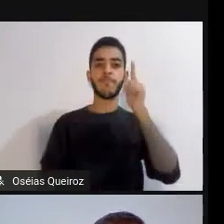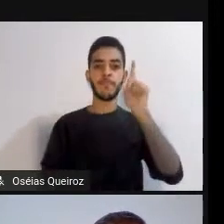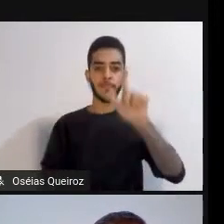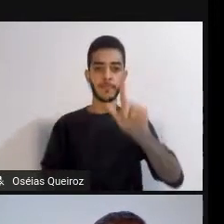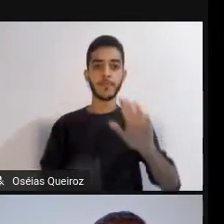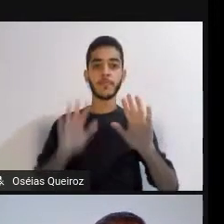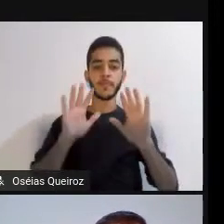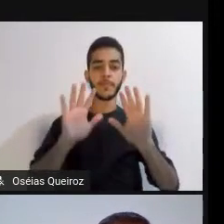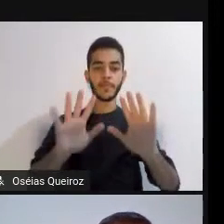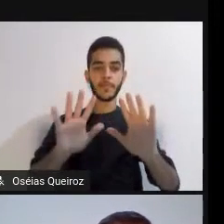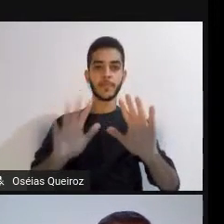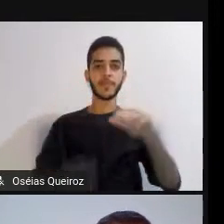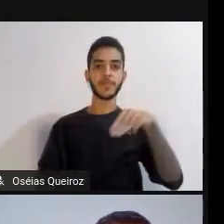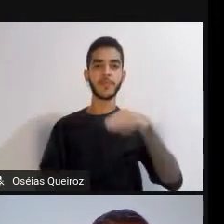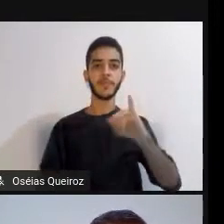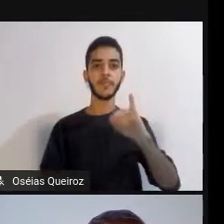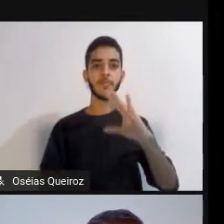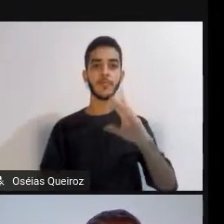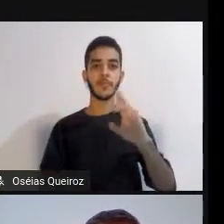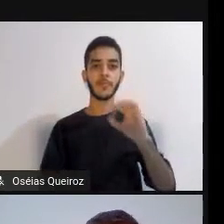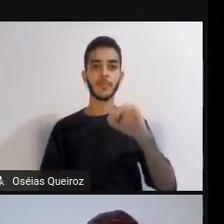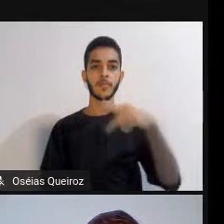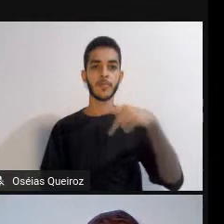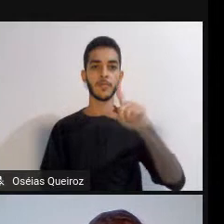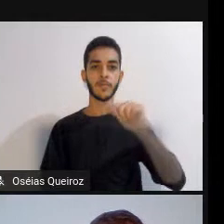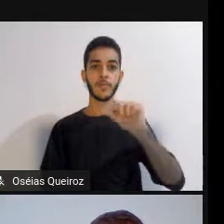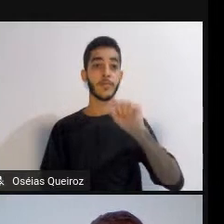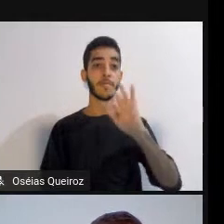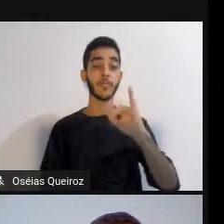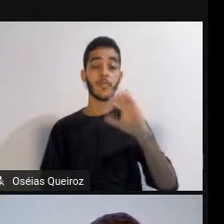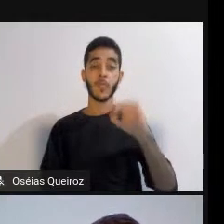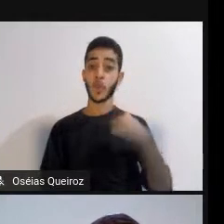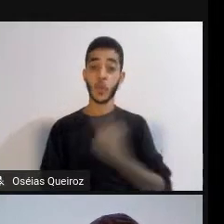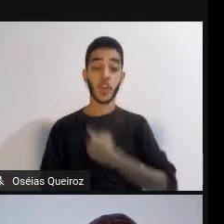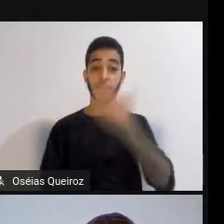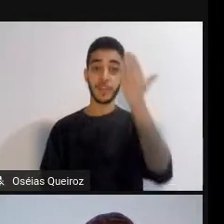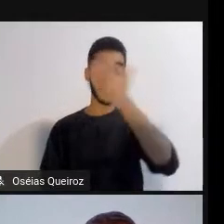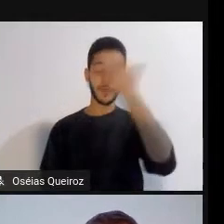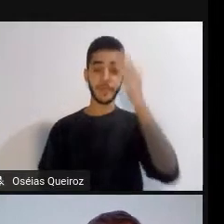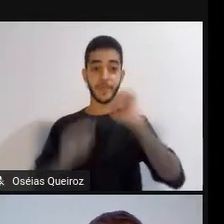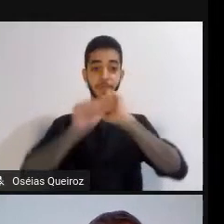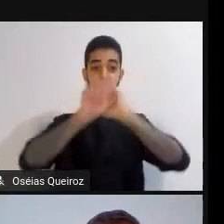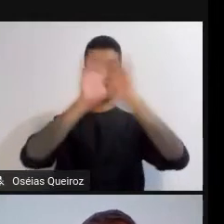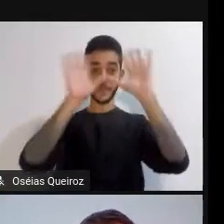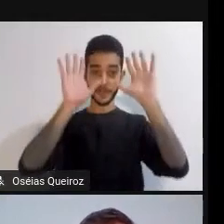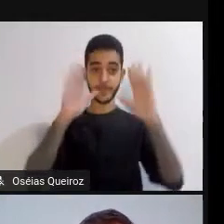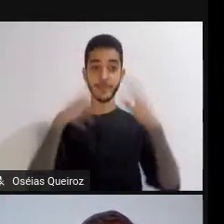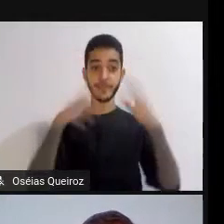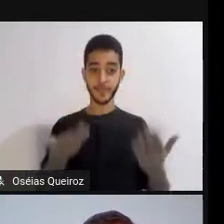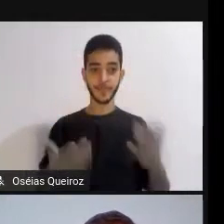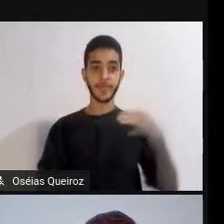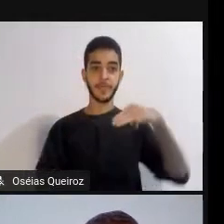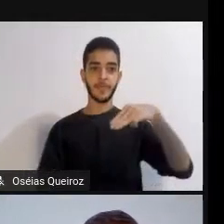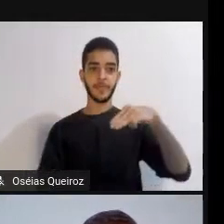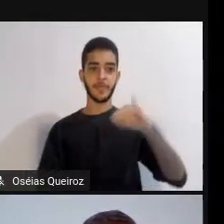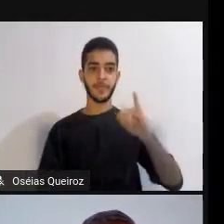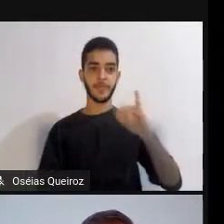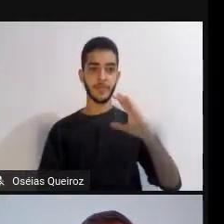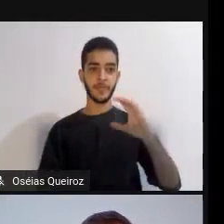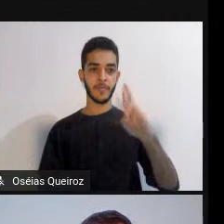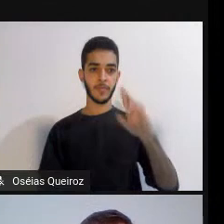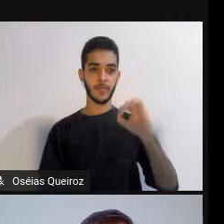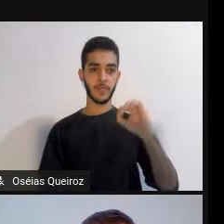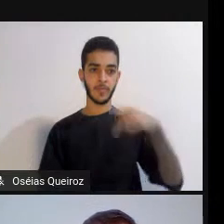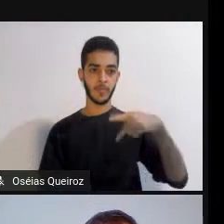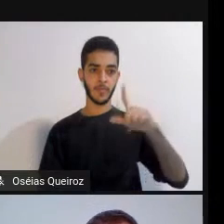microplástico, num primeiro momento, não fica tão visível. Então, esse microplástico, ele tem diferentes formas.